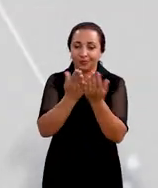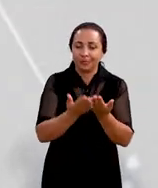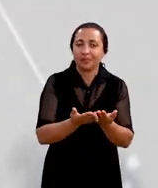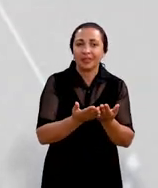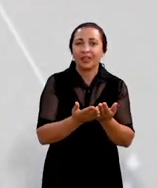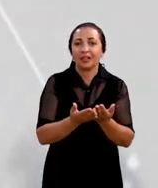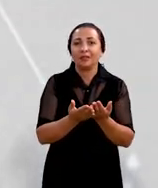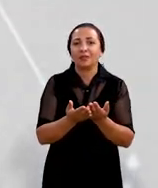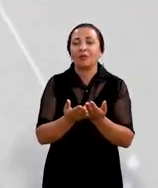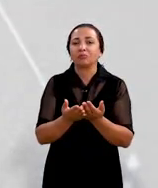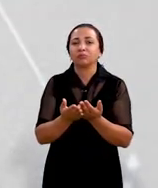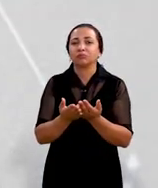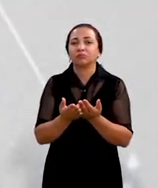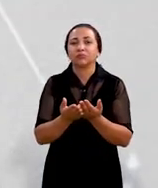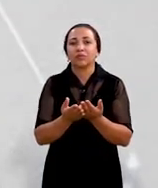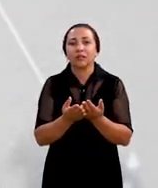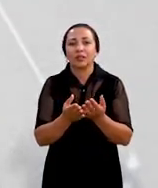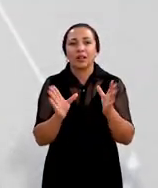da capa